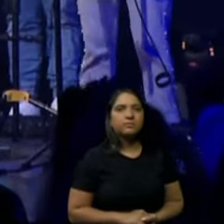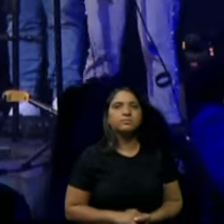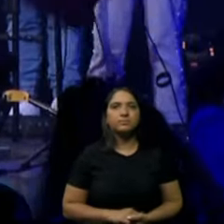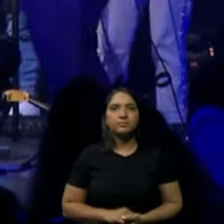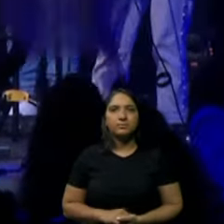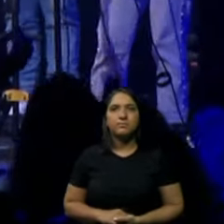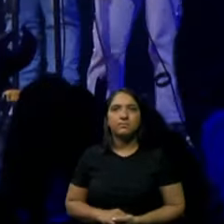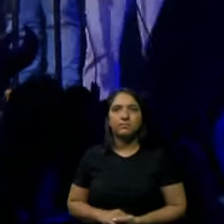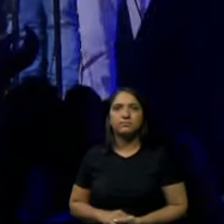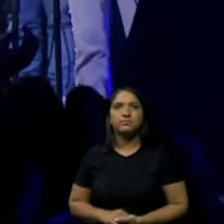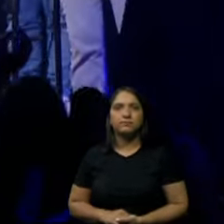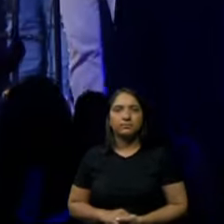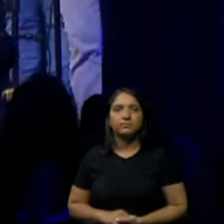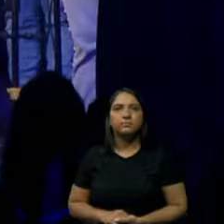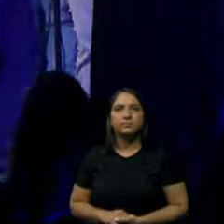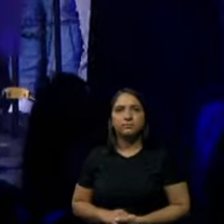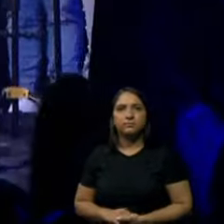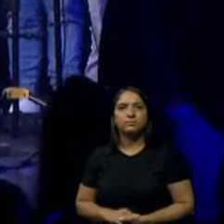e